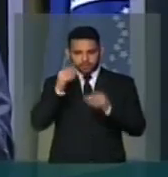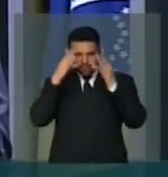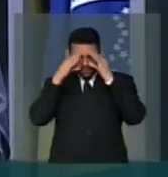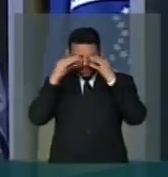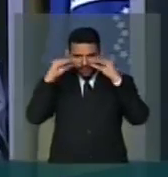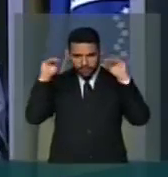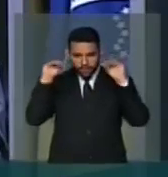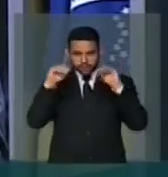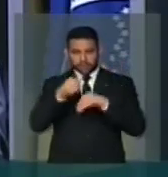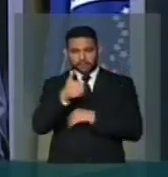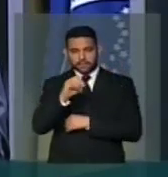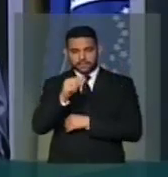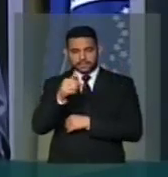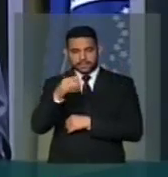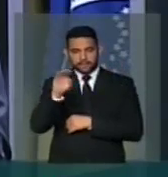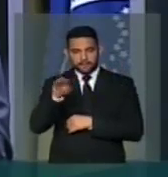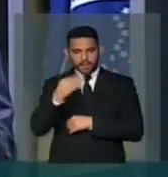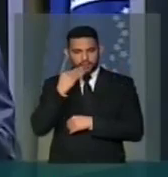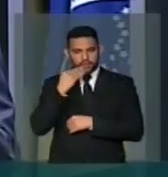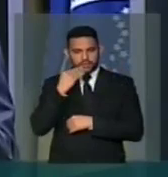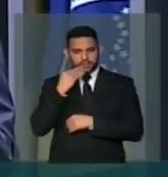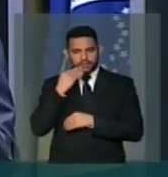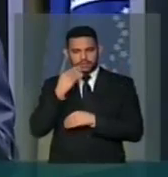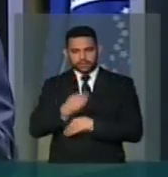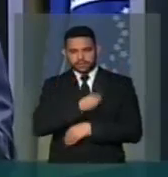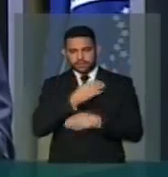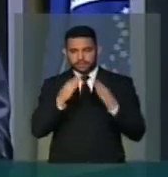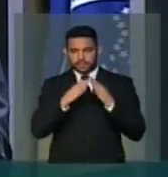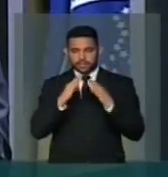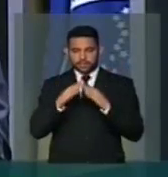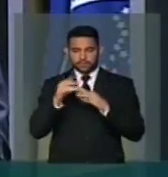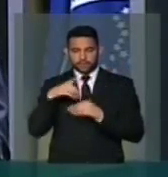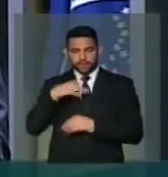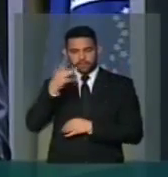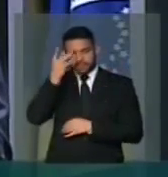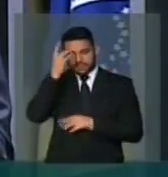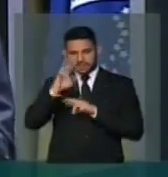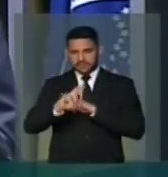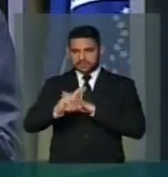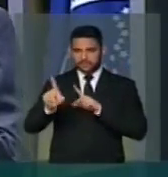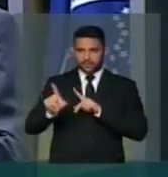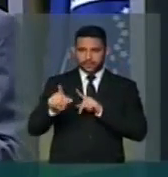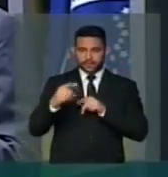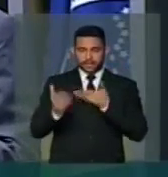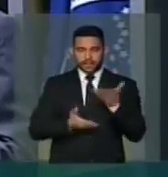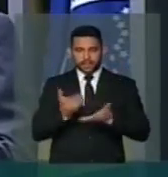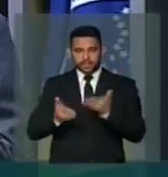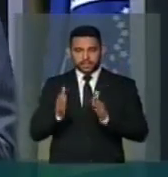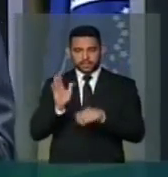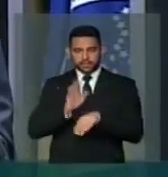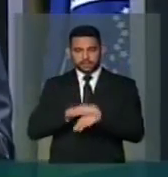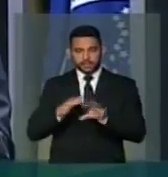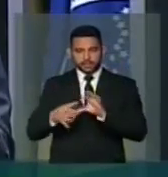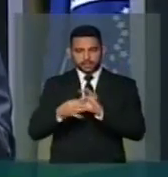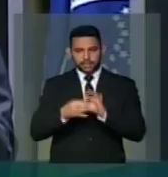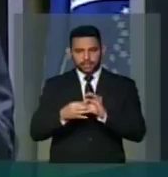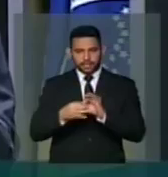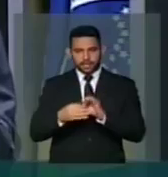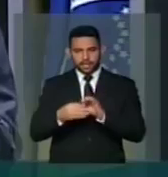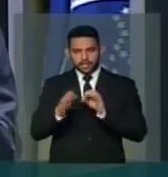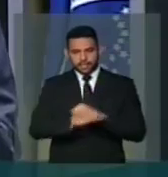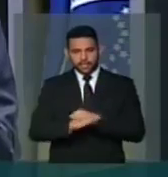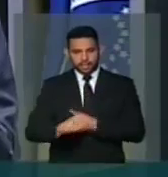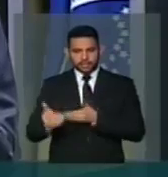têm mais de 60 milhões de habitantes, o que dá uma ideia das dificuldades para atender às demandas ligadas à infância e à